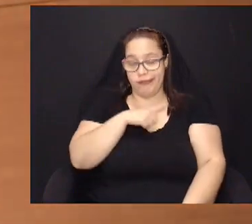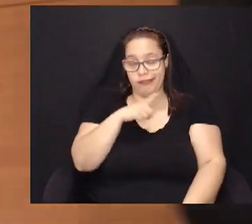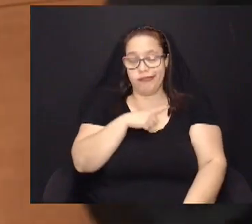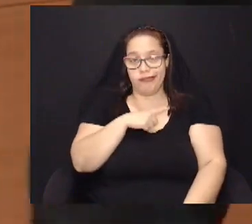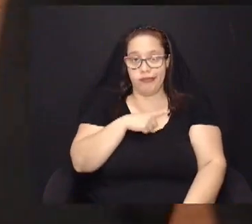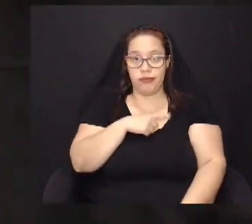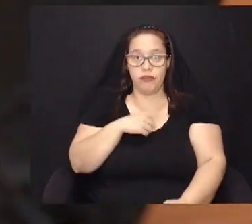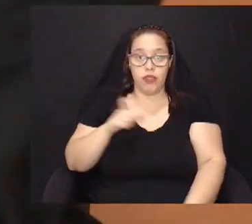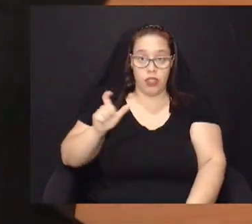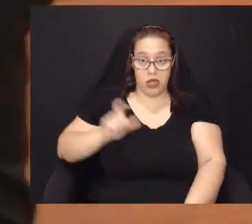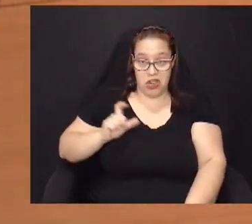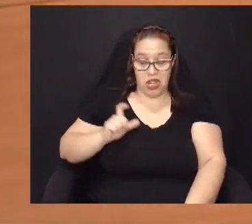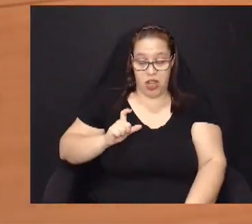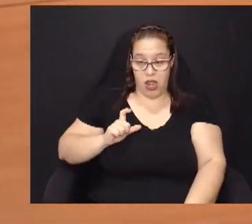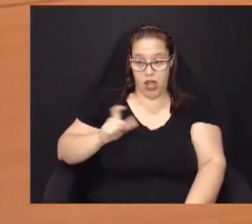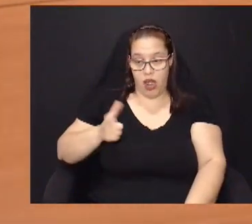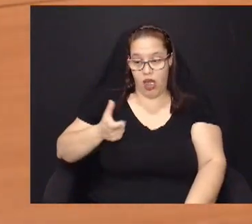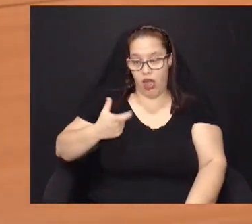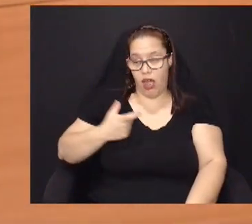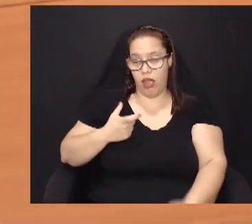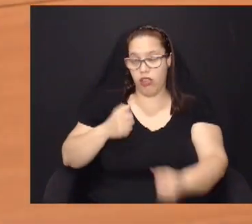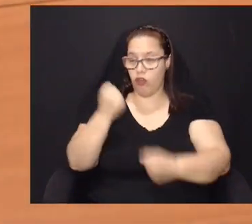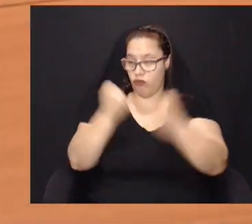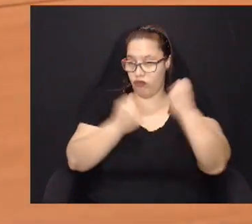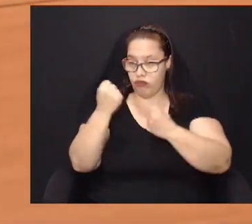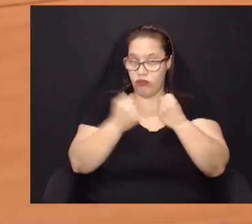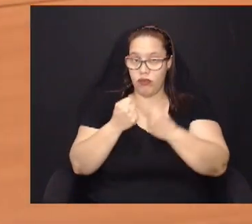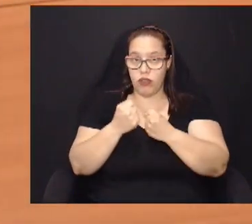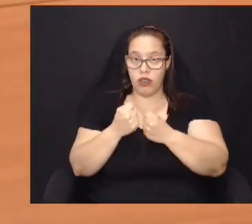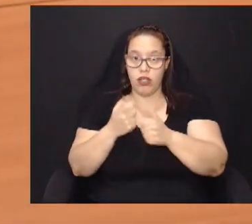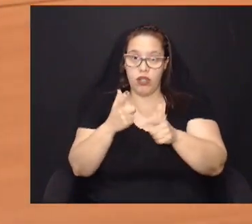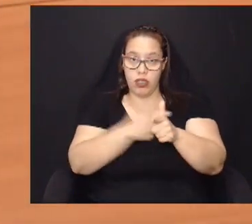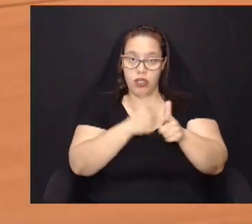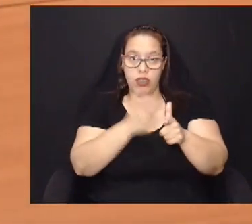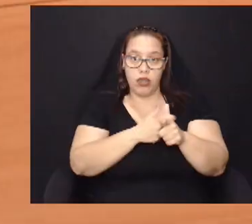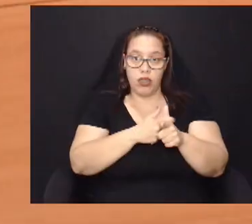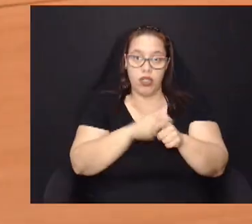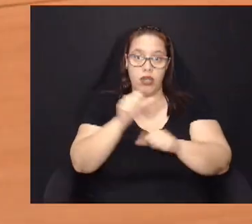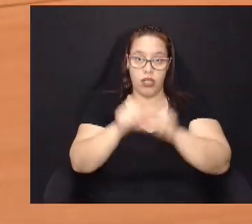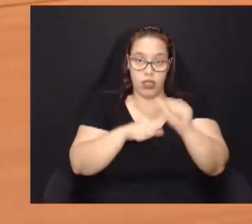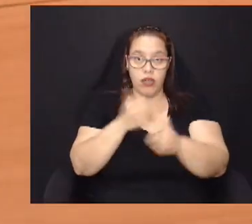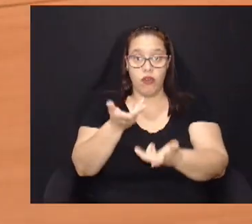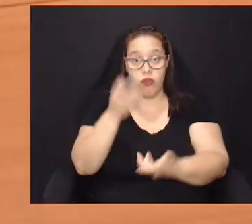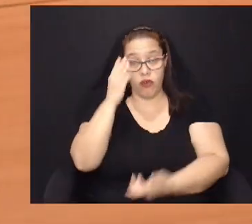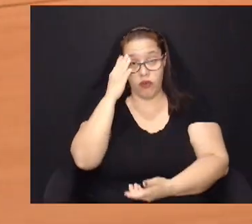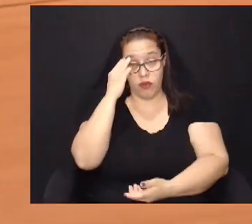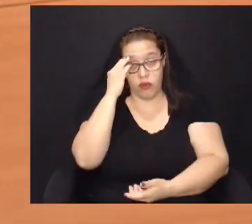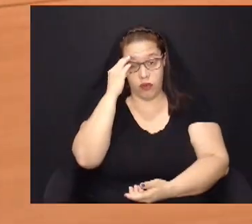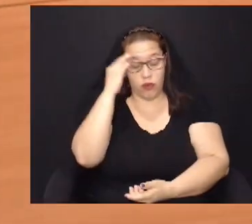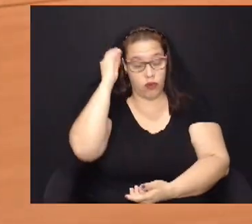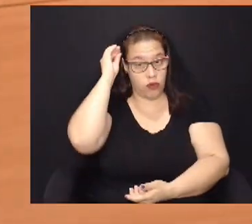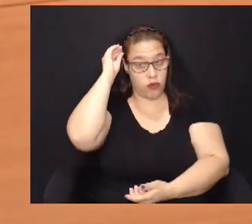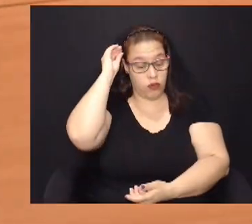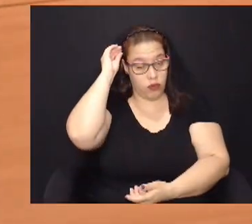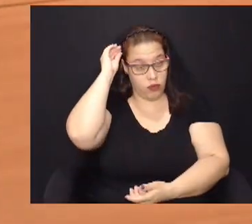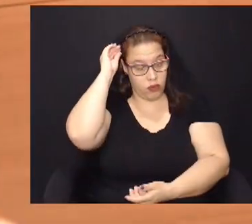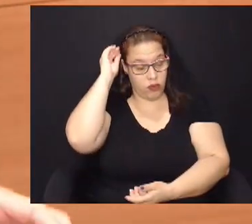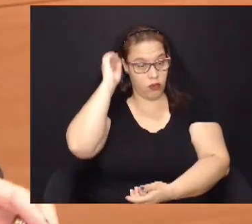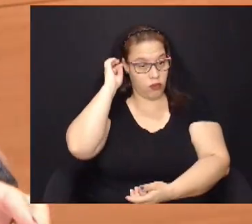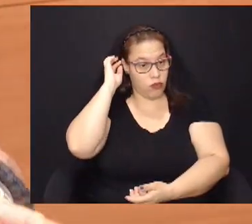carta de motorista para você ter que quitar suas multas para você renovar. E isso faz com que